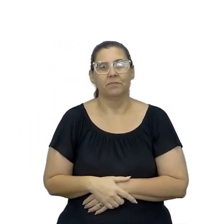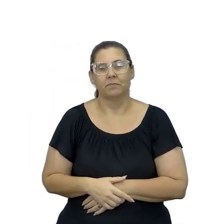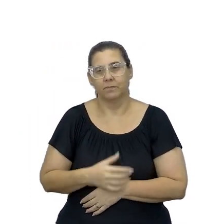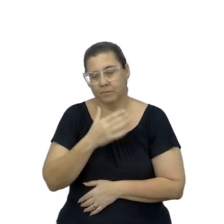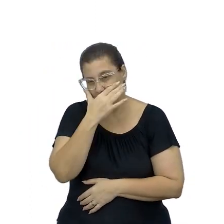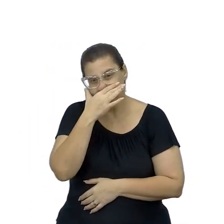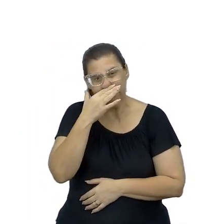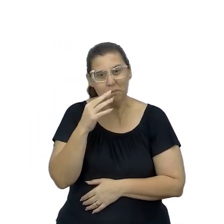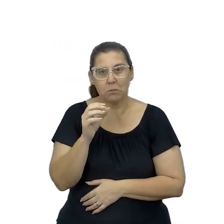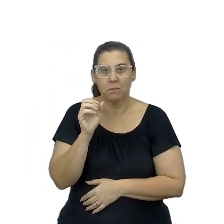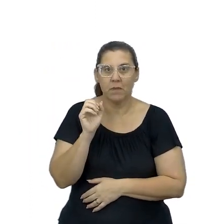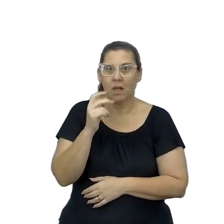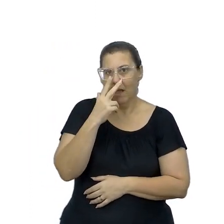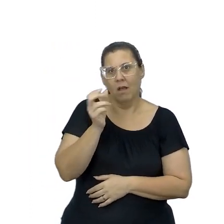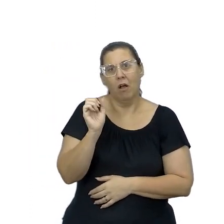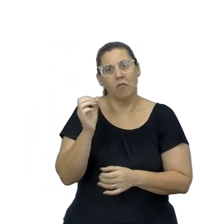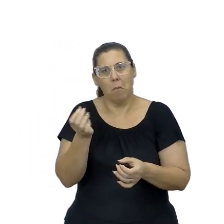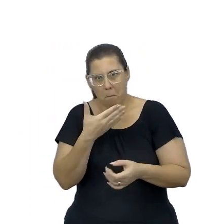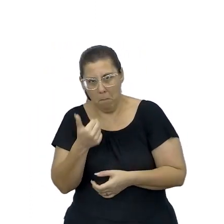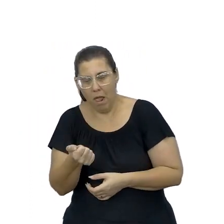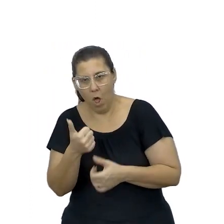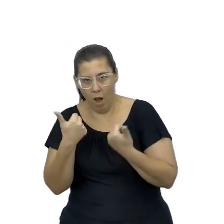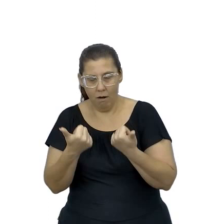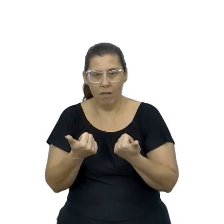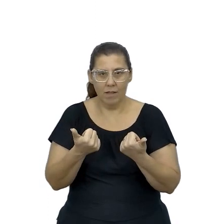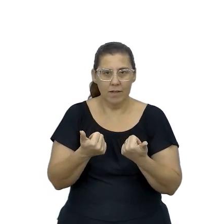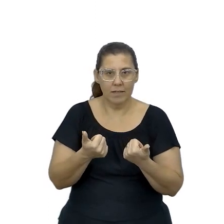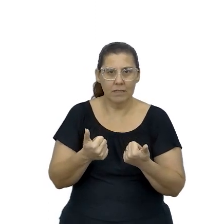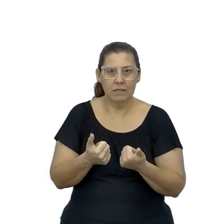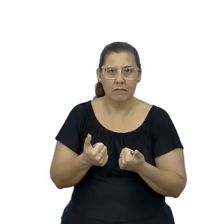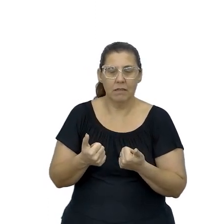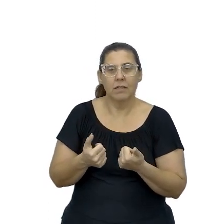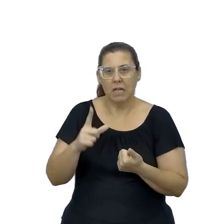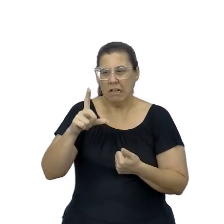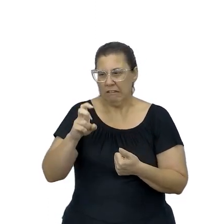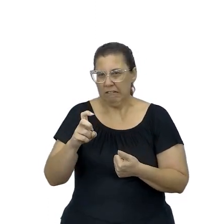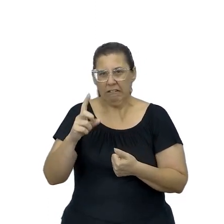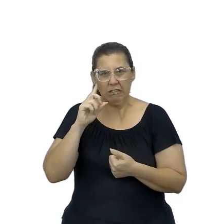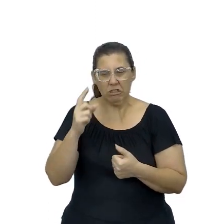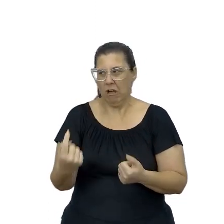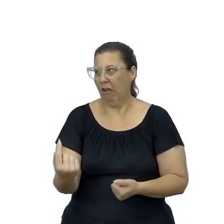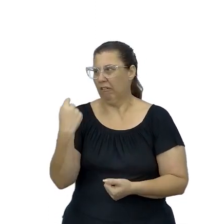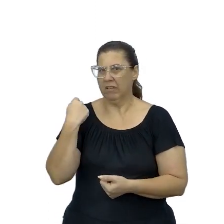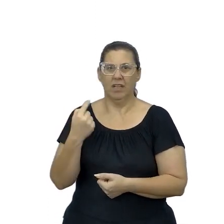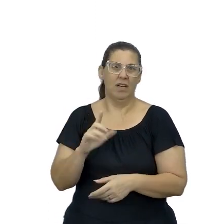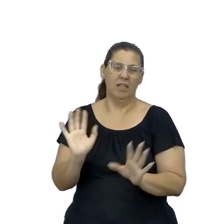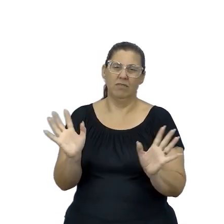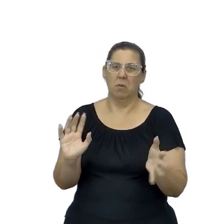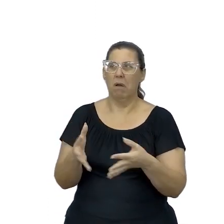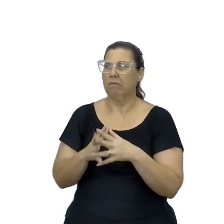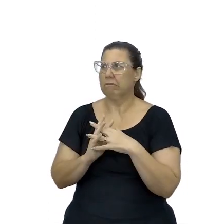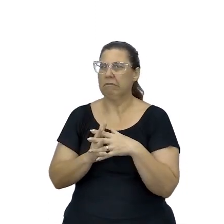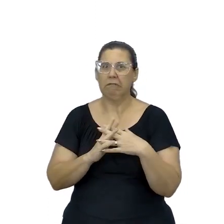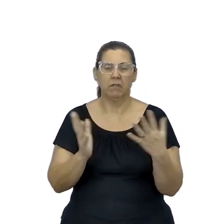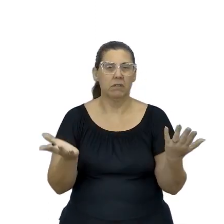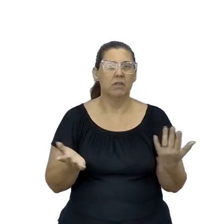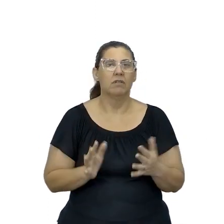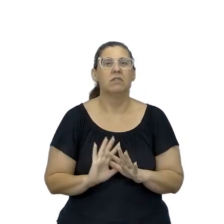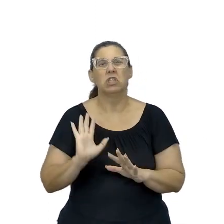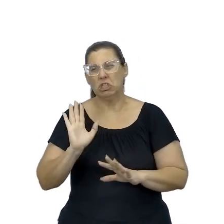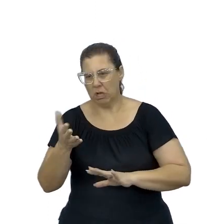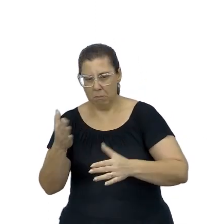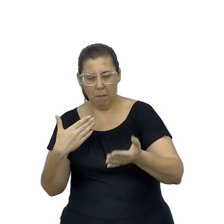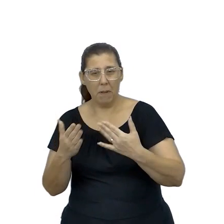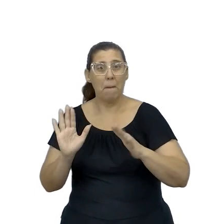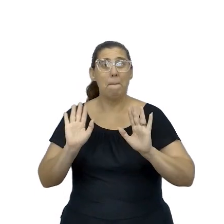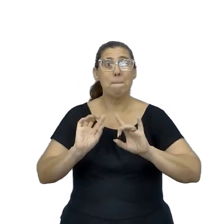bem? Acho que agora ficou até mais completo, né? Há 15 dias atrás, né? Eu sempre falo semana, mas há 15 dias atrás a gente tinha conversado sobre